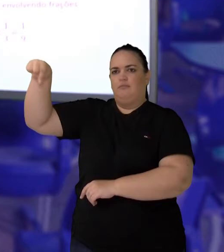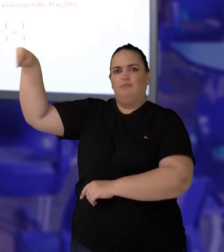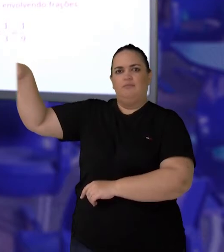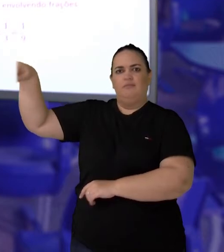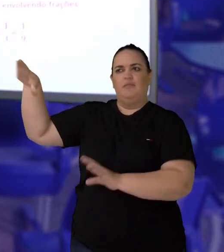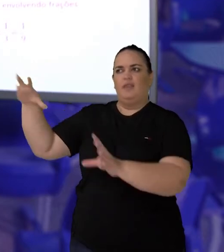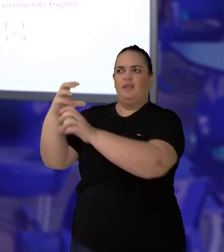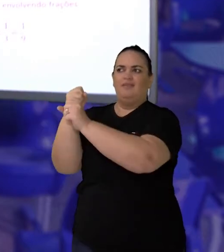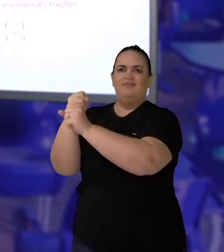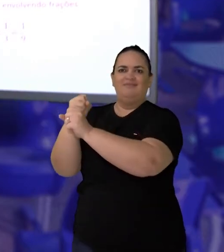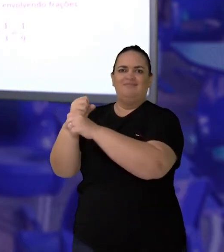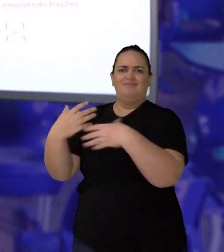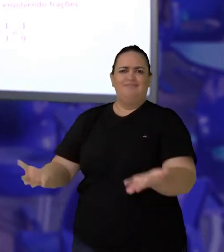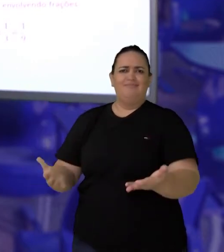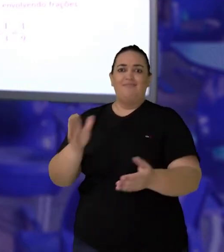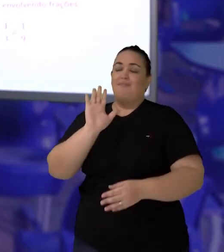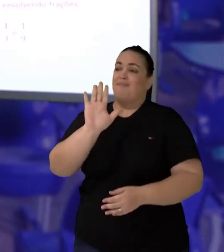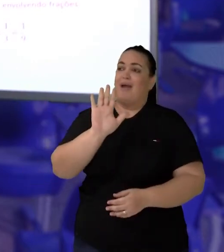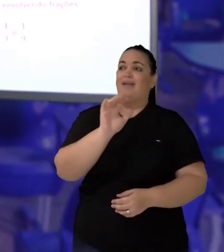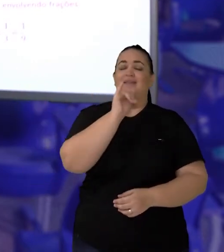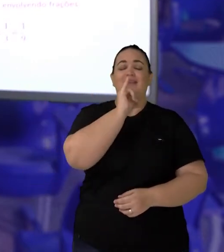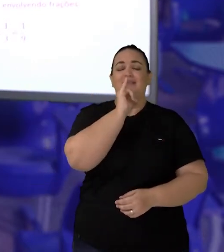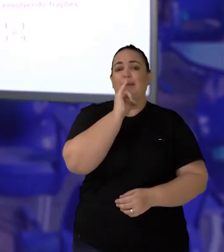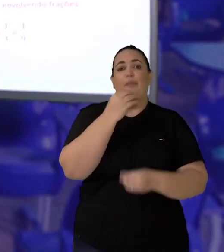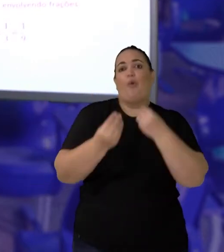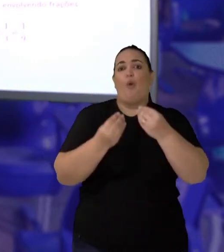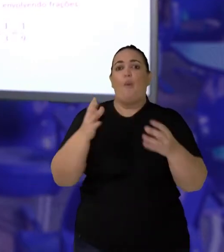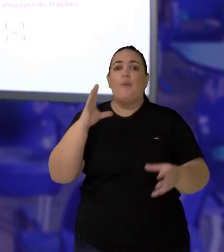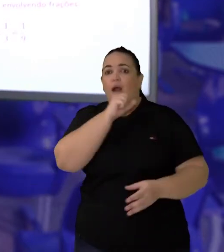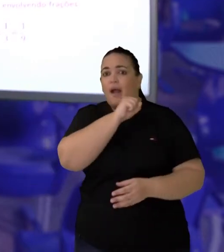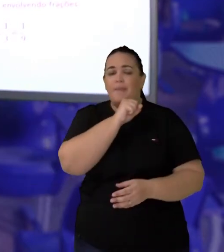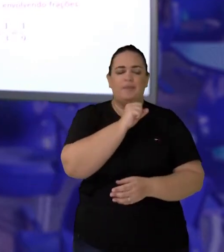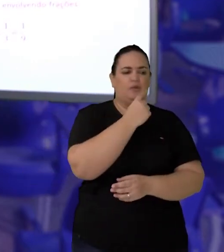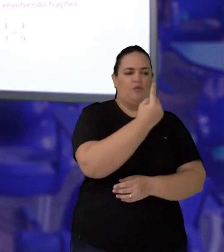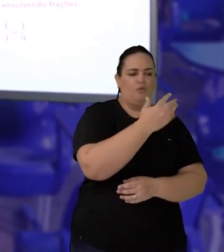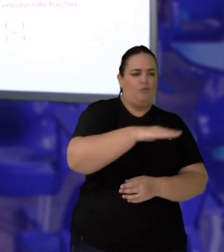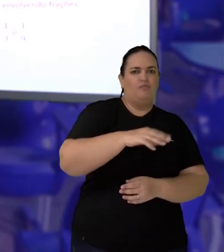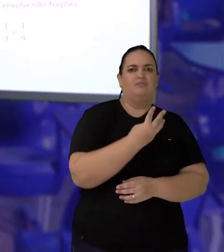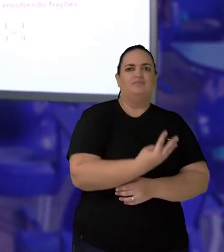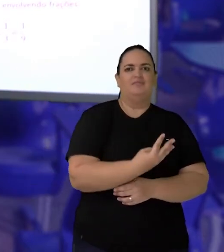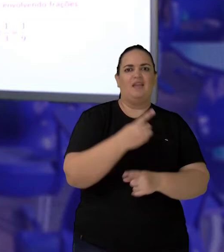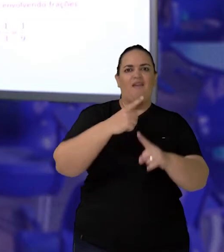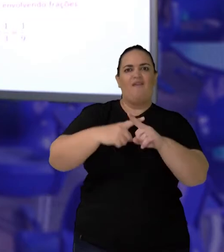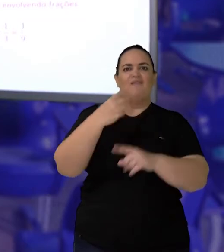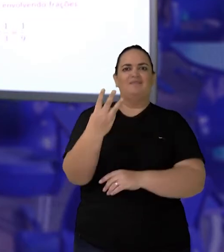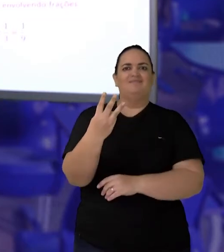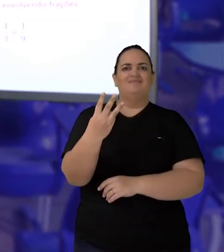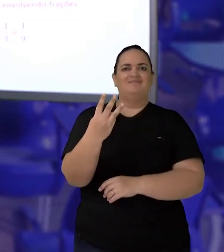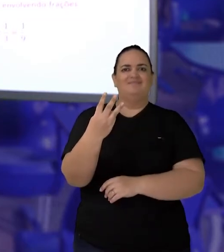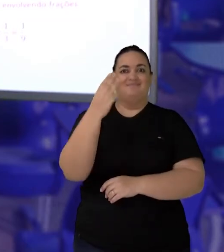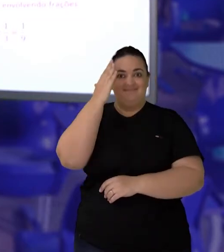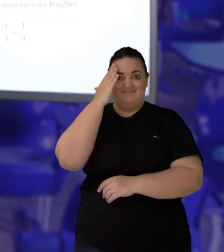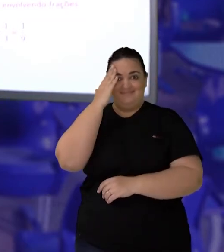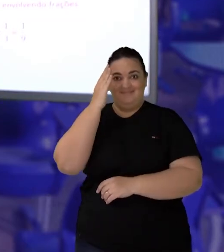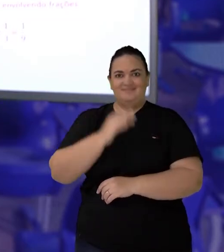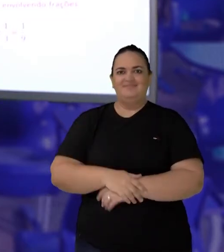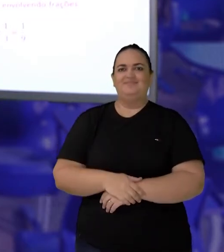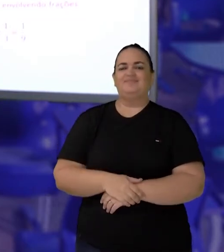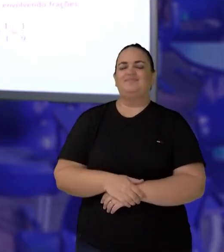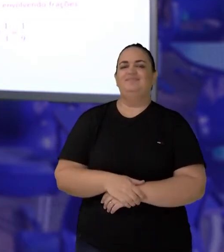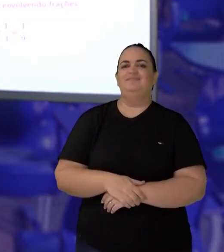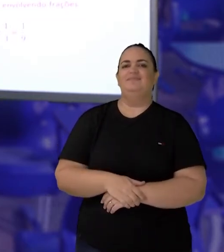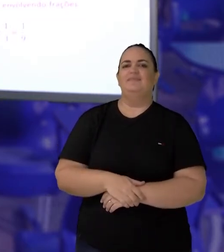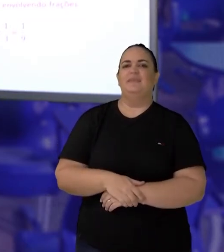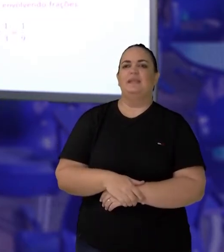é só ir direto, 1 vezes 1, que dá 1, e 3 vezes 3, que dá 9. Pois então, meu povo,